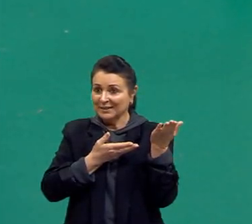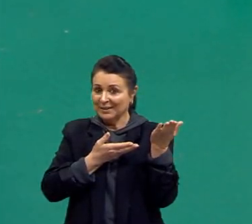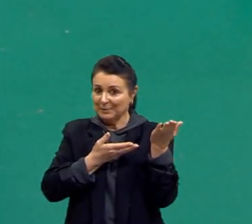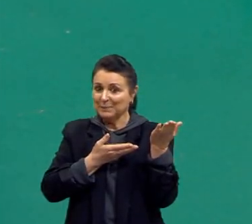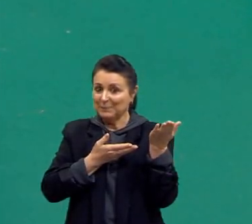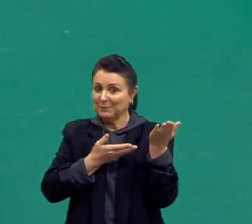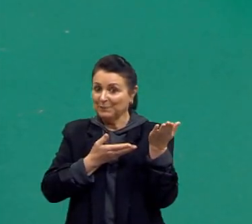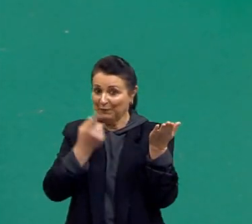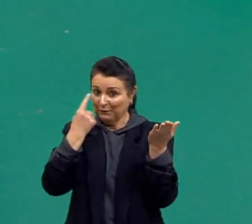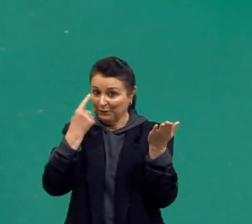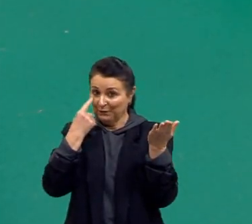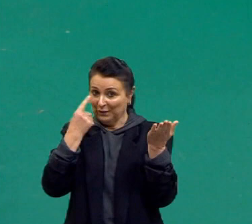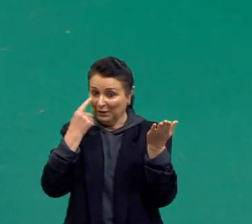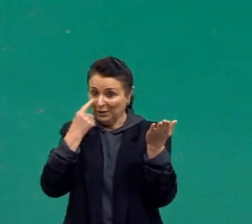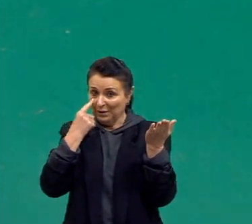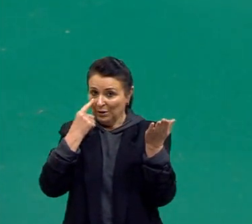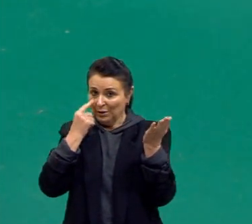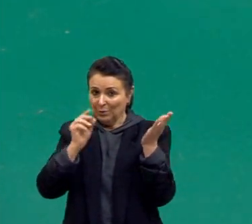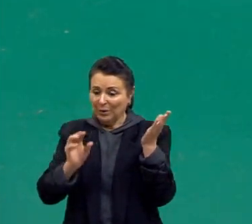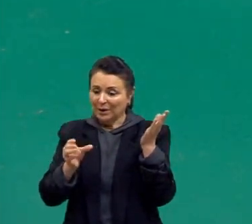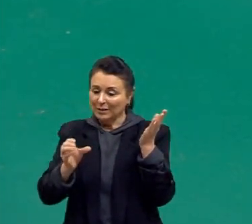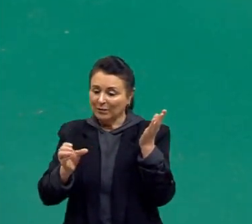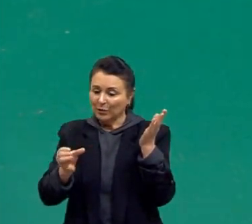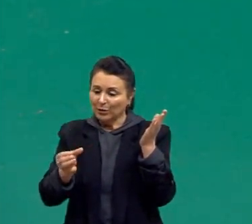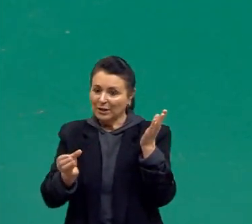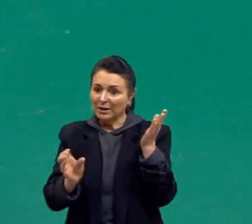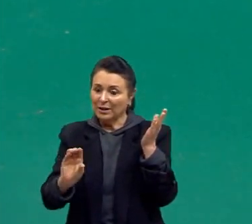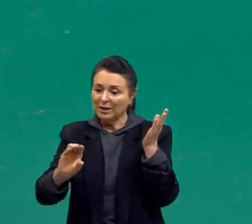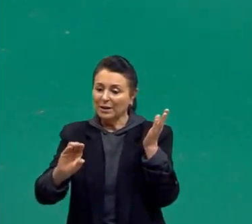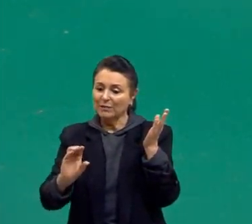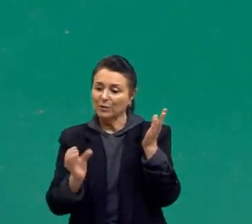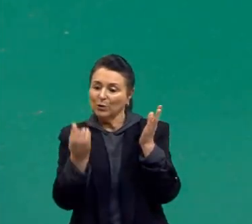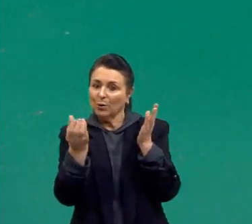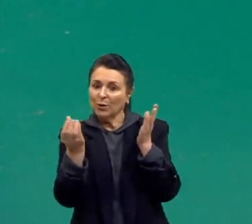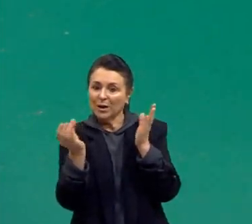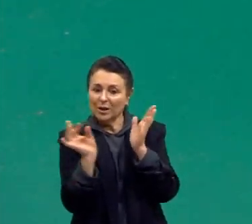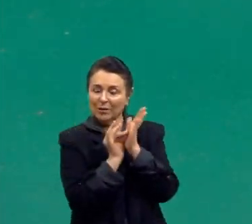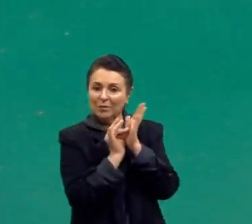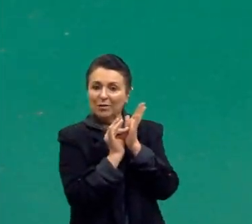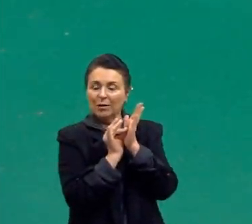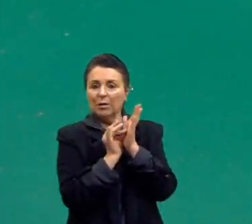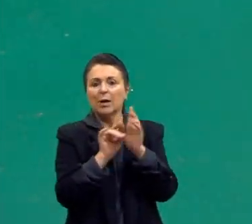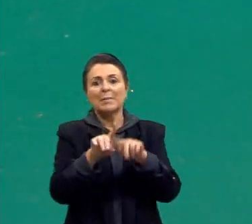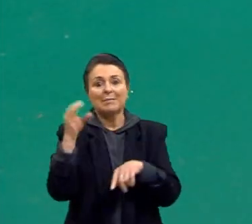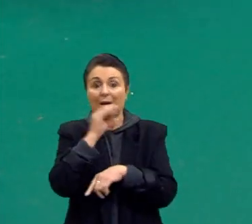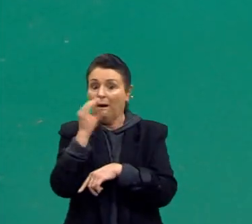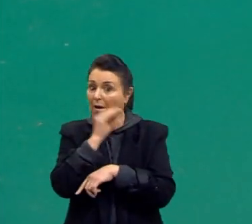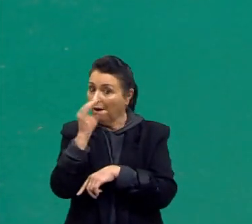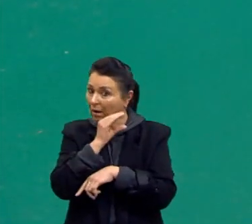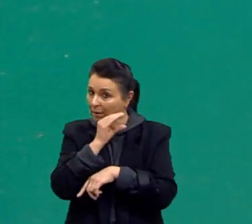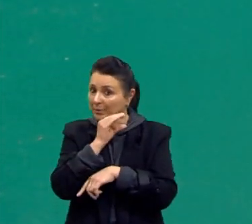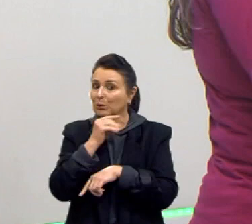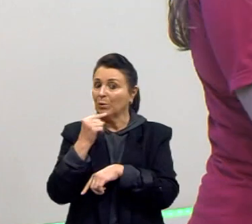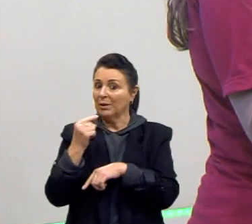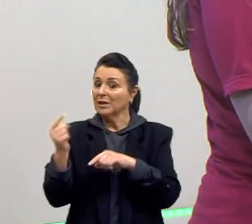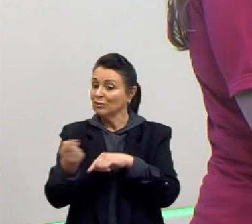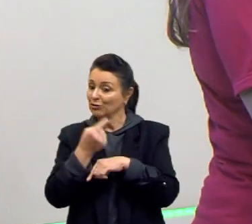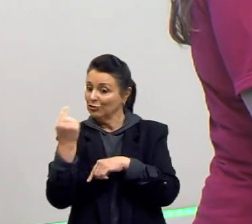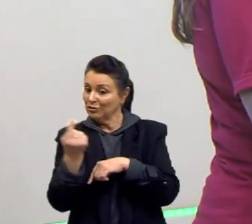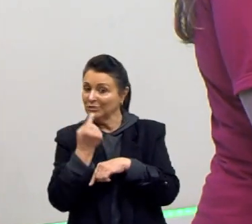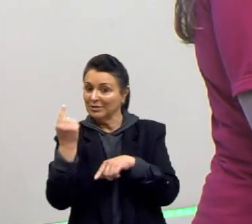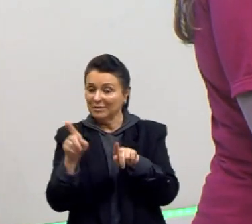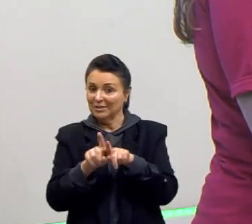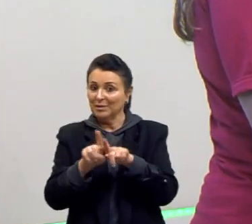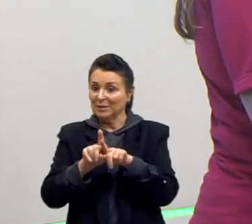ó viu ele levantou Branco uma forma de tentar se afastar mas a verdade é tão rápido ali que ele gira para